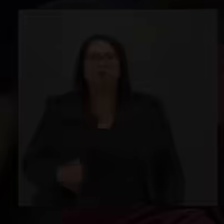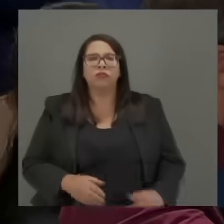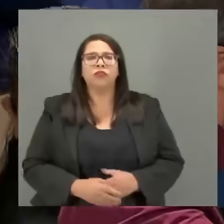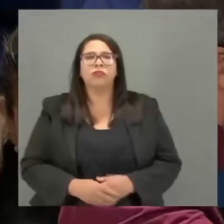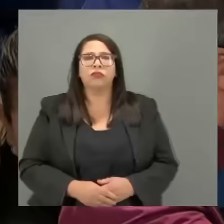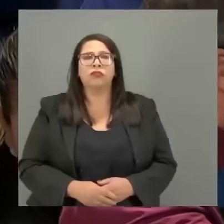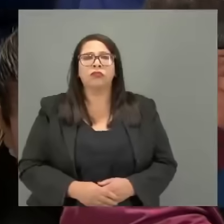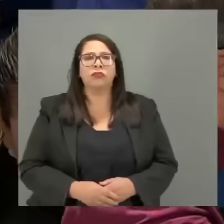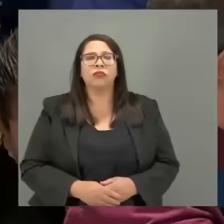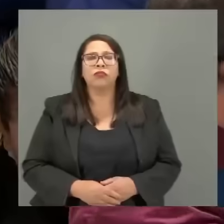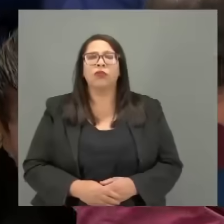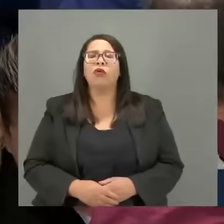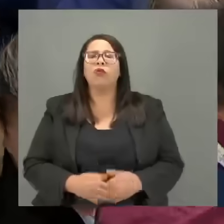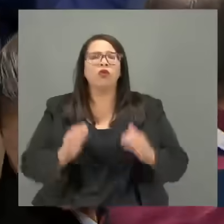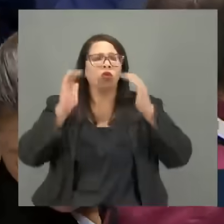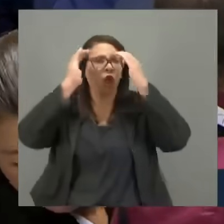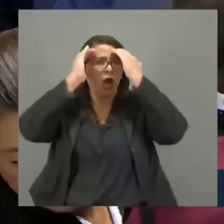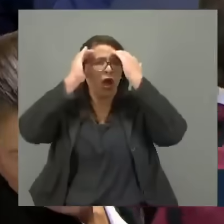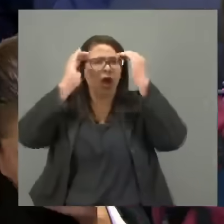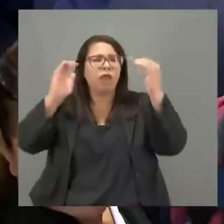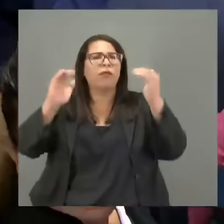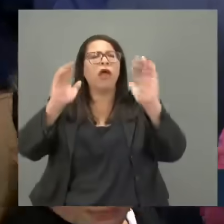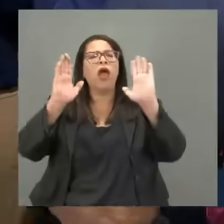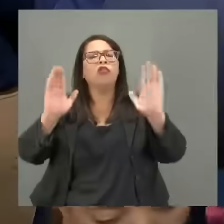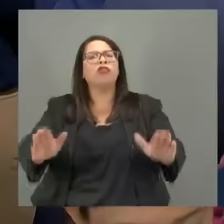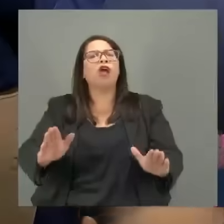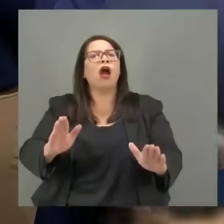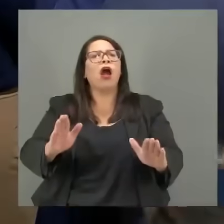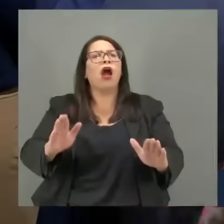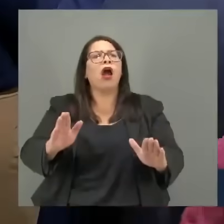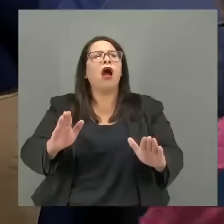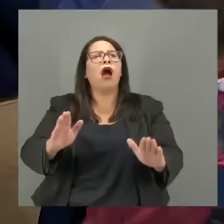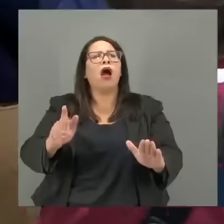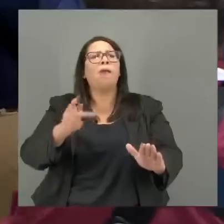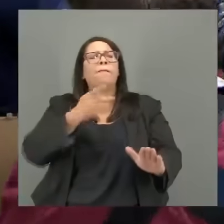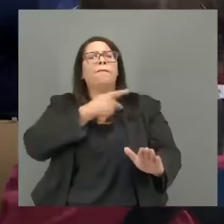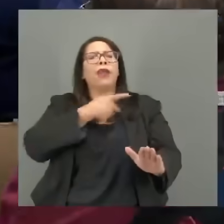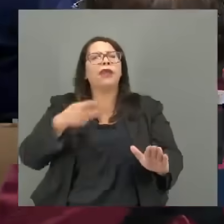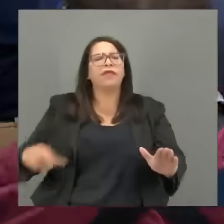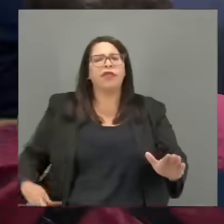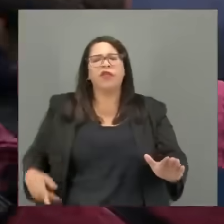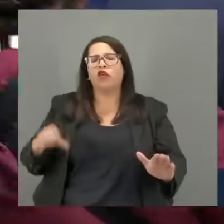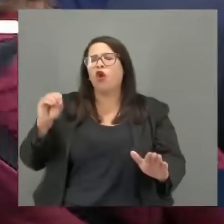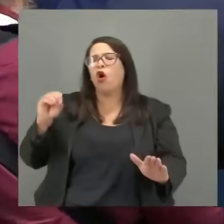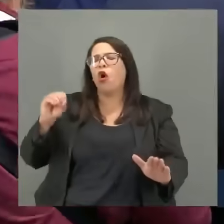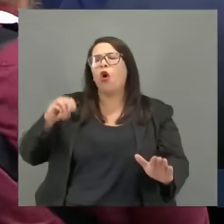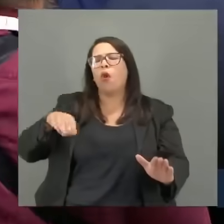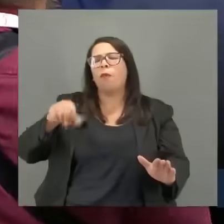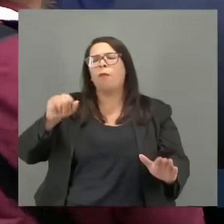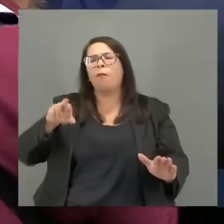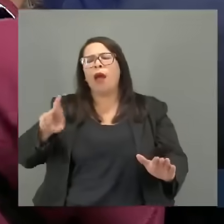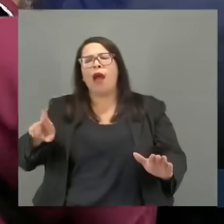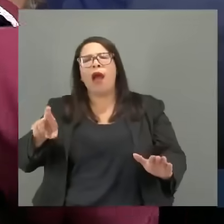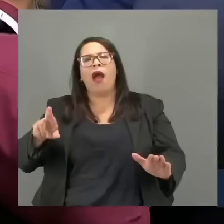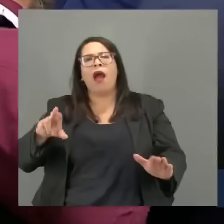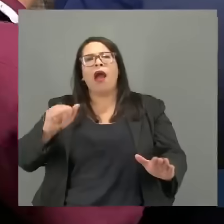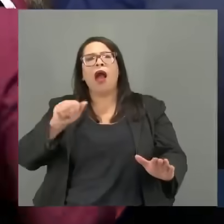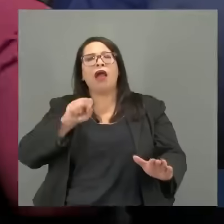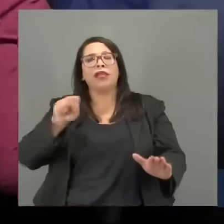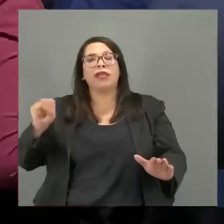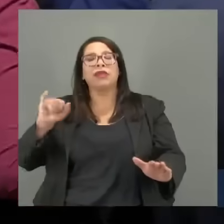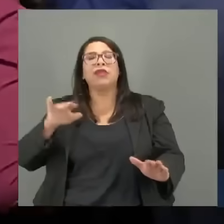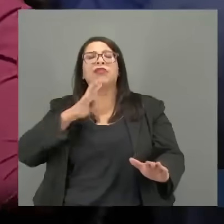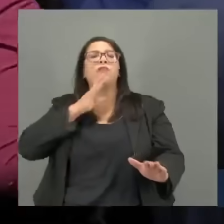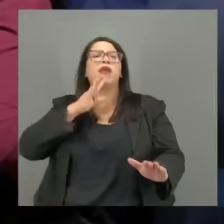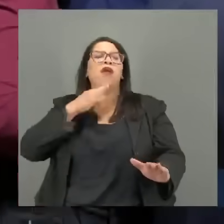aconteceu. Com todo o respeito à pessoa, eu já fui presidido pelo senador Omar Aziz aqui na CPI da pandemia e da Covid, que o Brasil parou